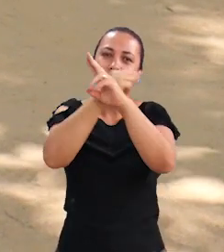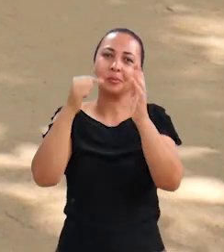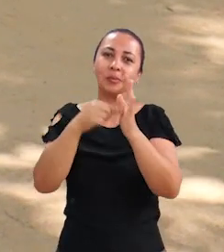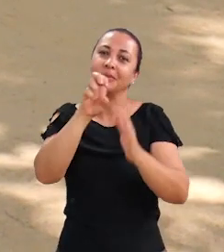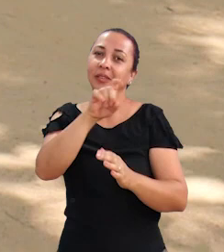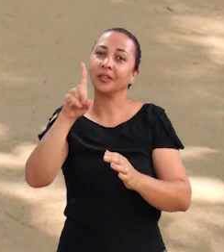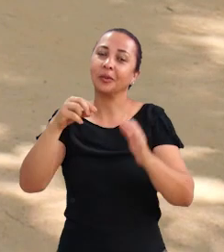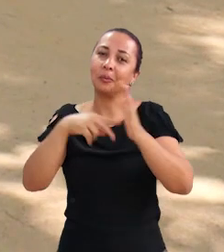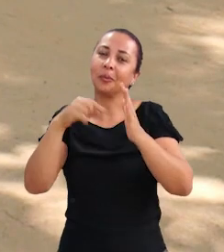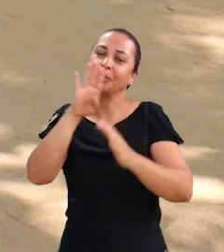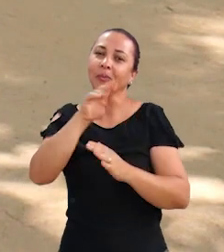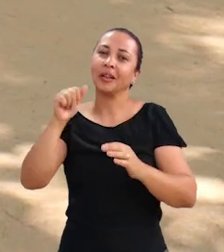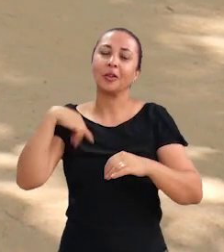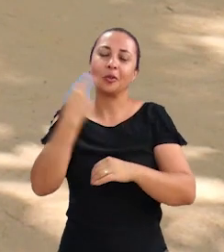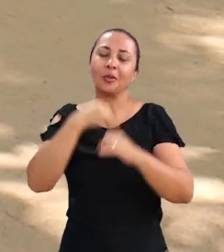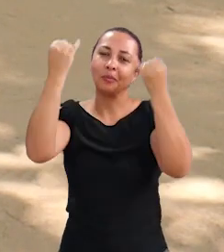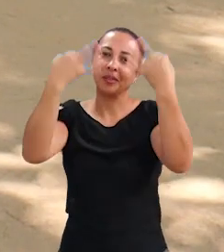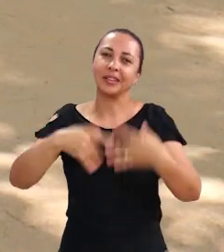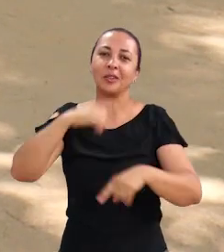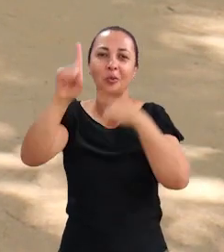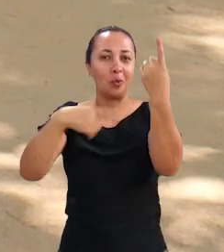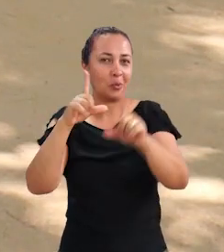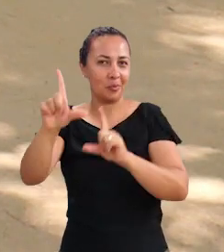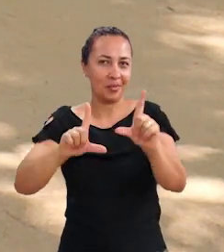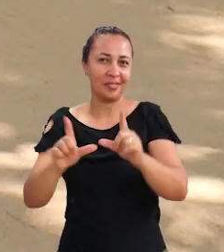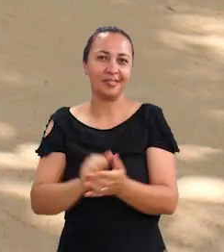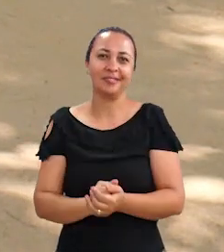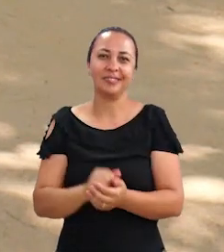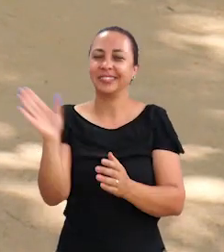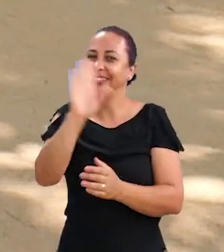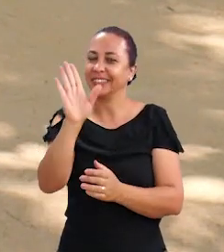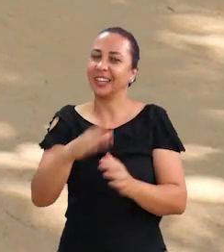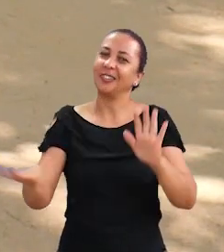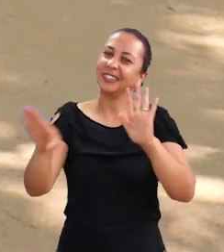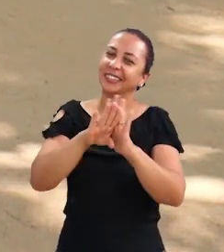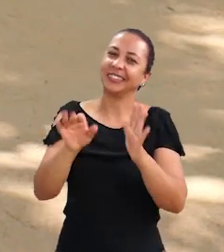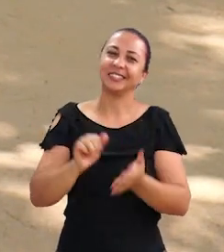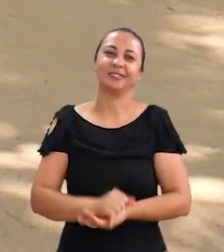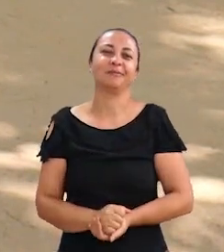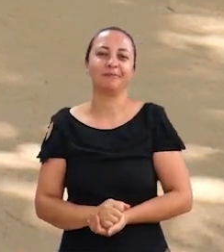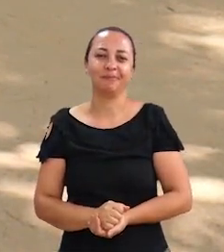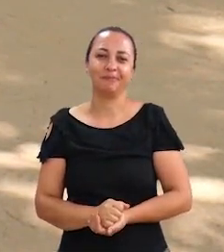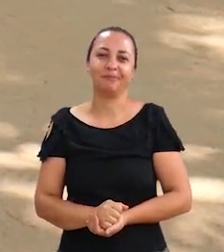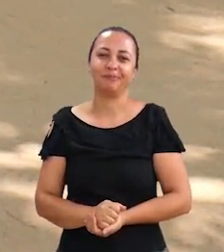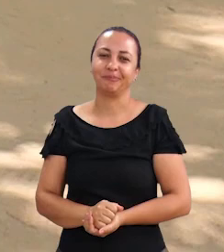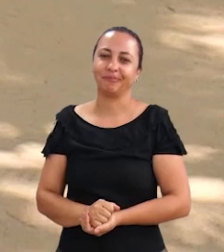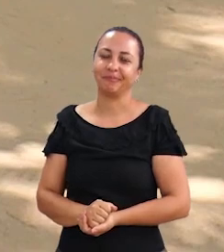univerciência@uesb.edu.br, que a gente explica por aqui no próximo programa. Tchau, tchau e até lá!